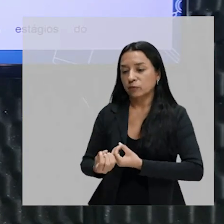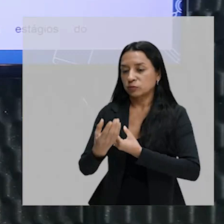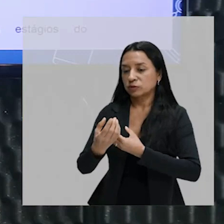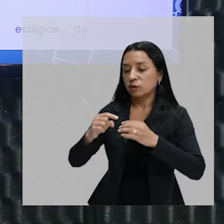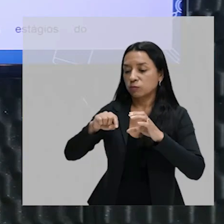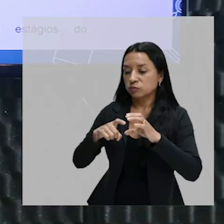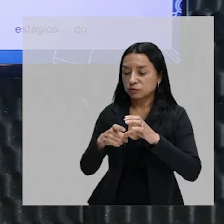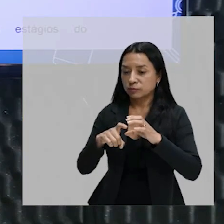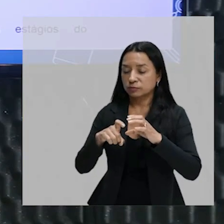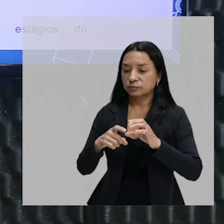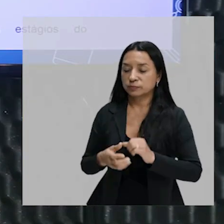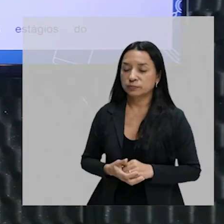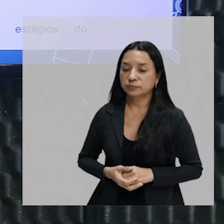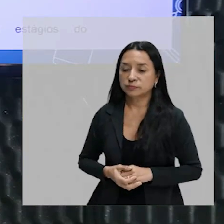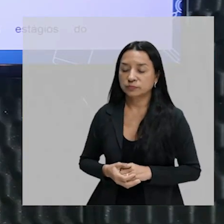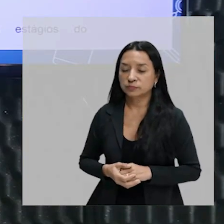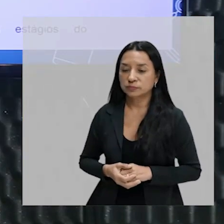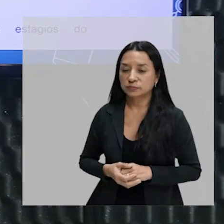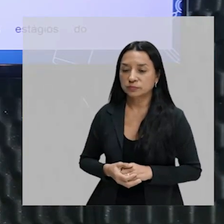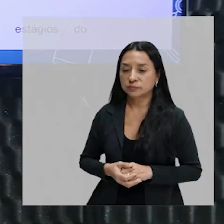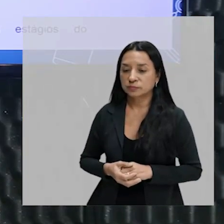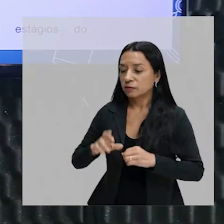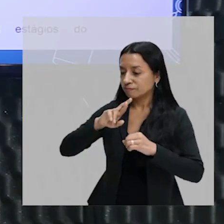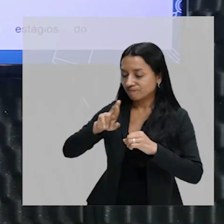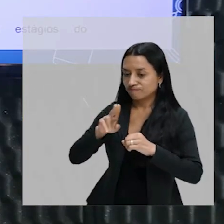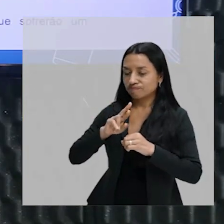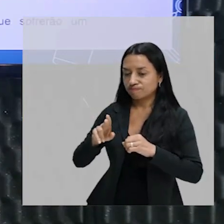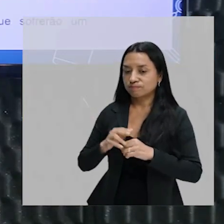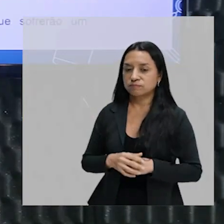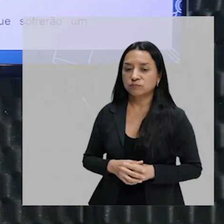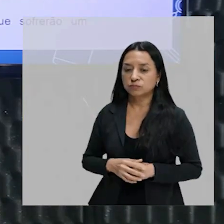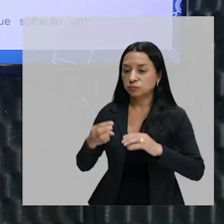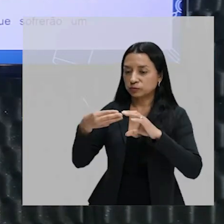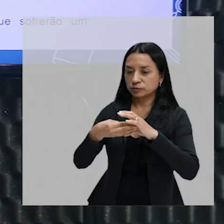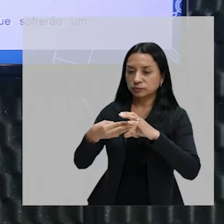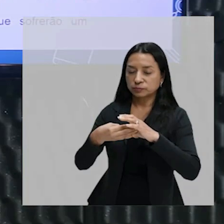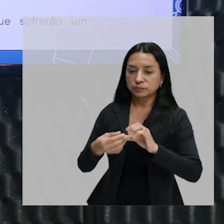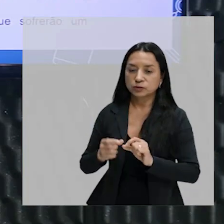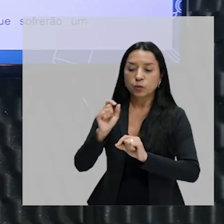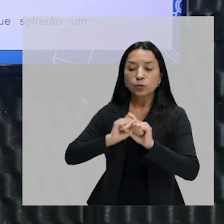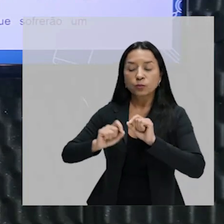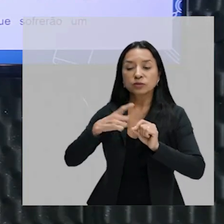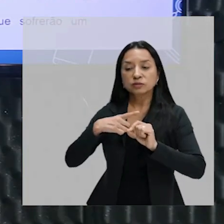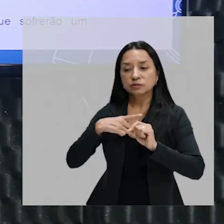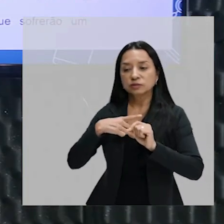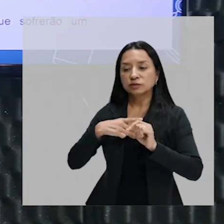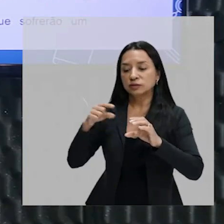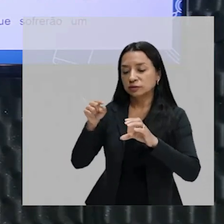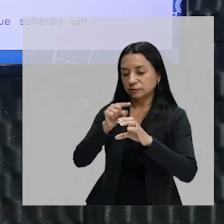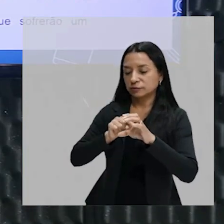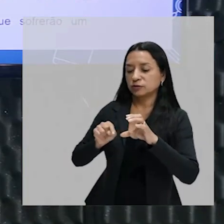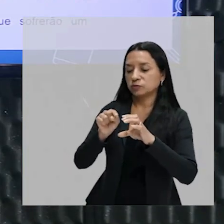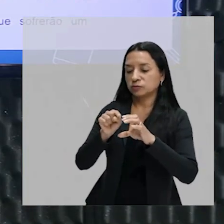espermatozoide tá Estou em processo de diferenciação celular então o que que ocorre ali dentro